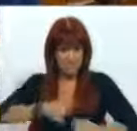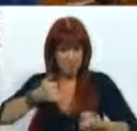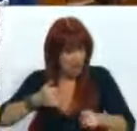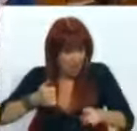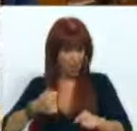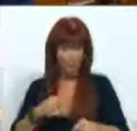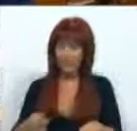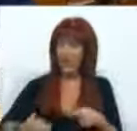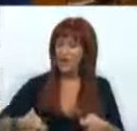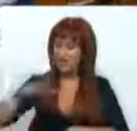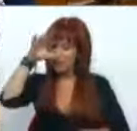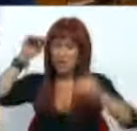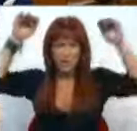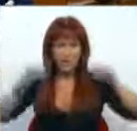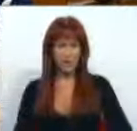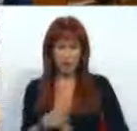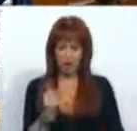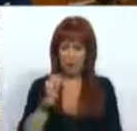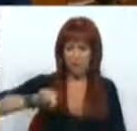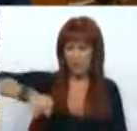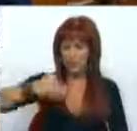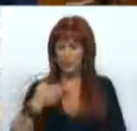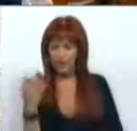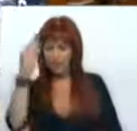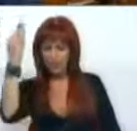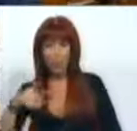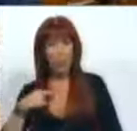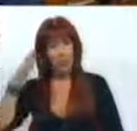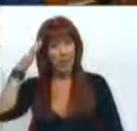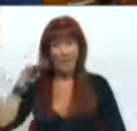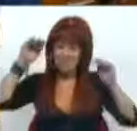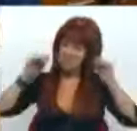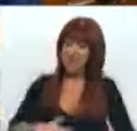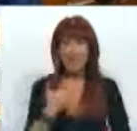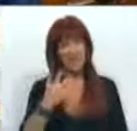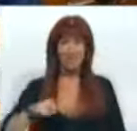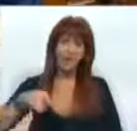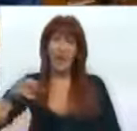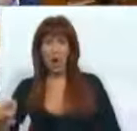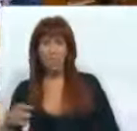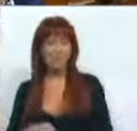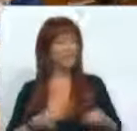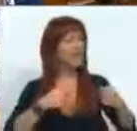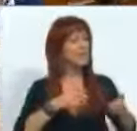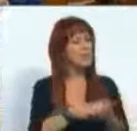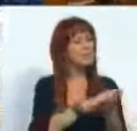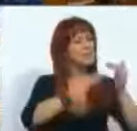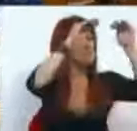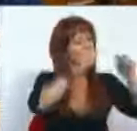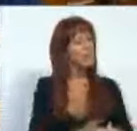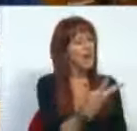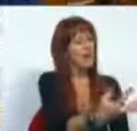De facto, a despesa do Estado desceu 12,7%, quando se estimava uma queda de 5,9%, a despesa primária